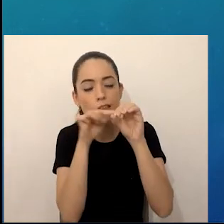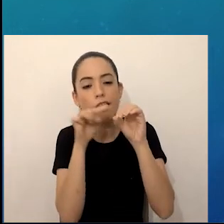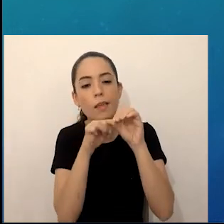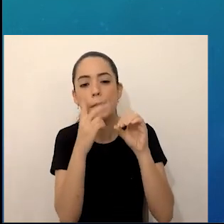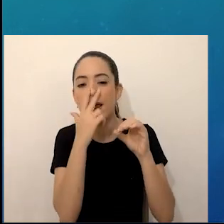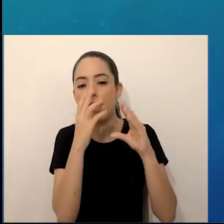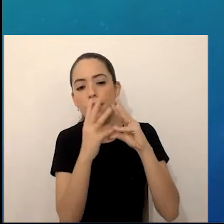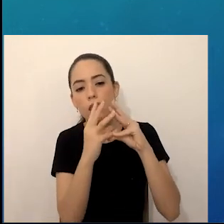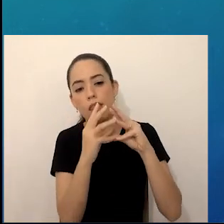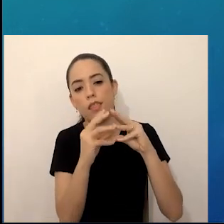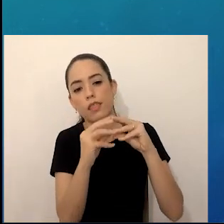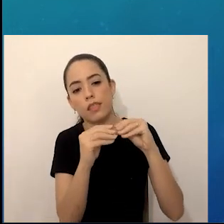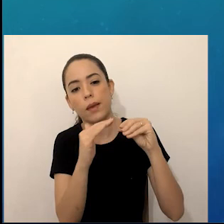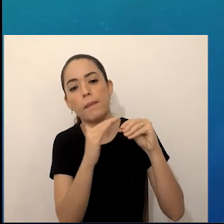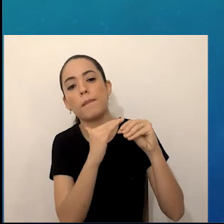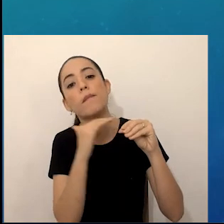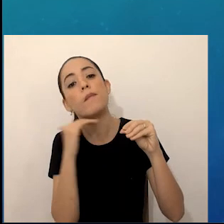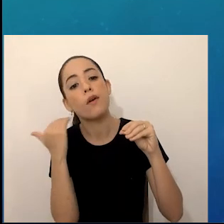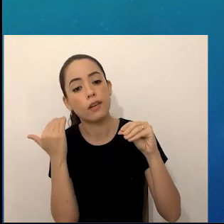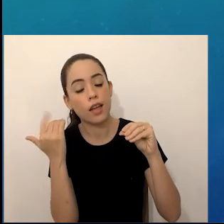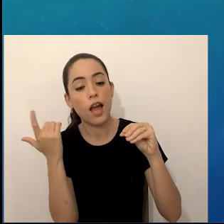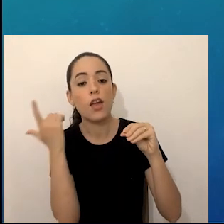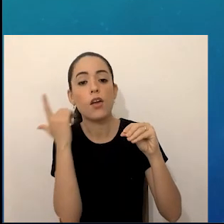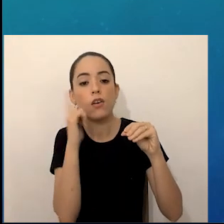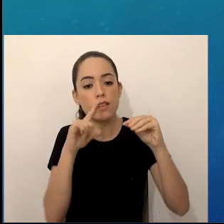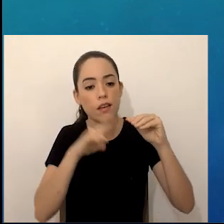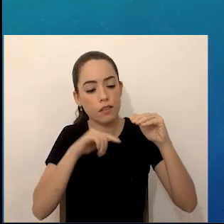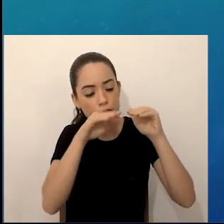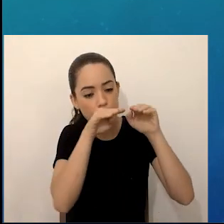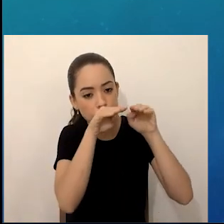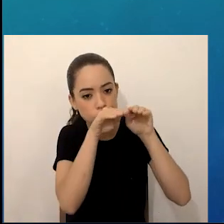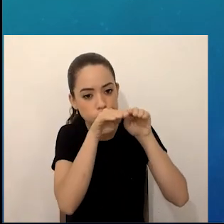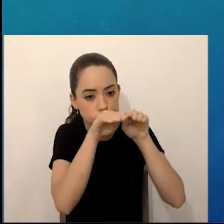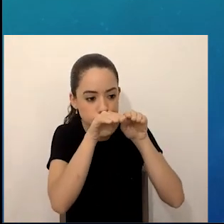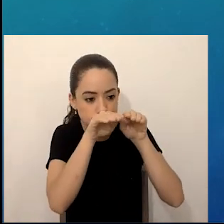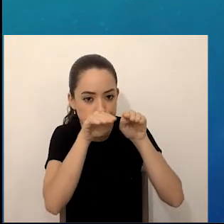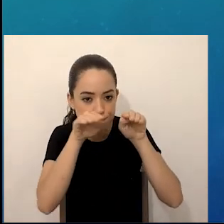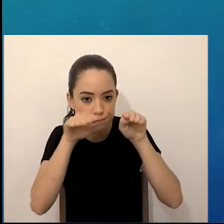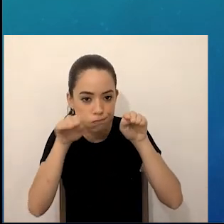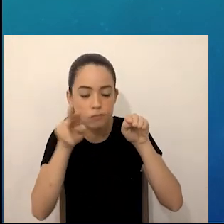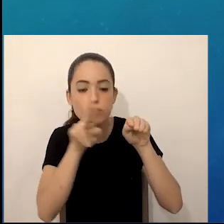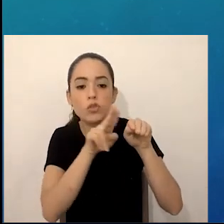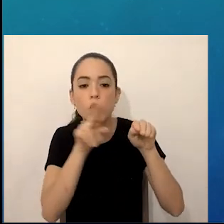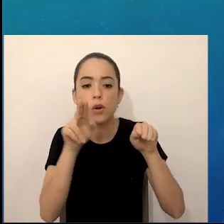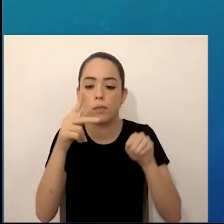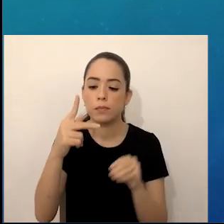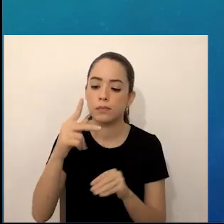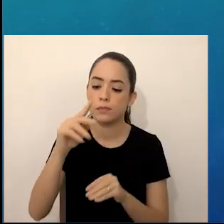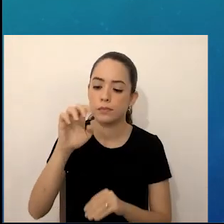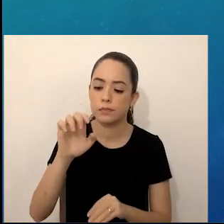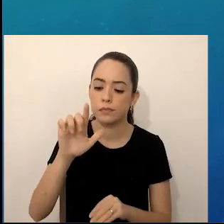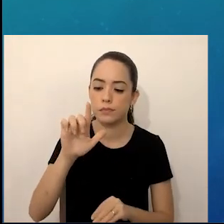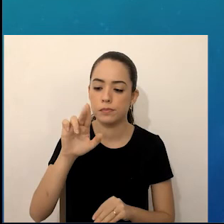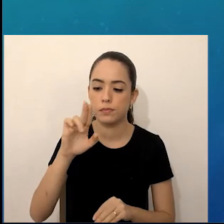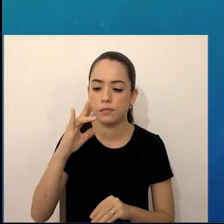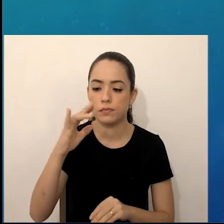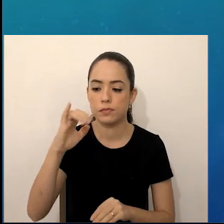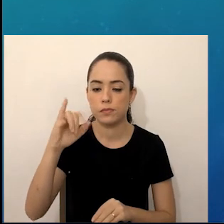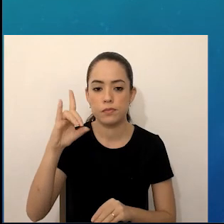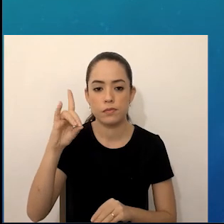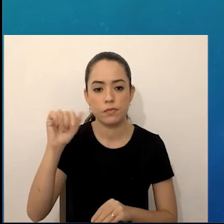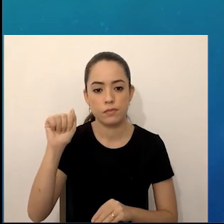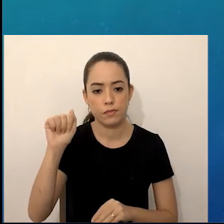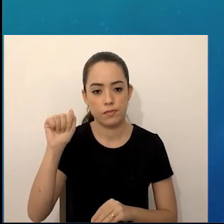uma camada de espessura da própria célula, que será chamada de área pelúcida.